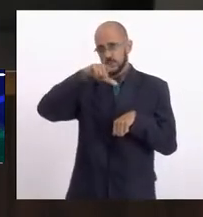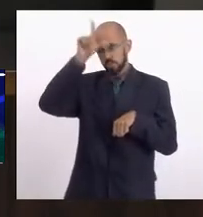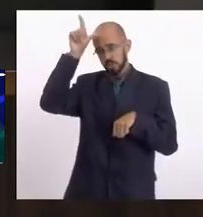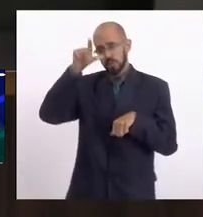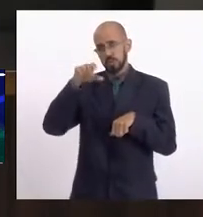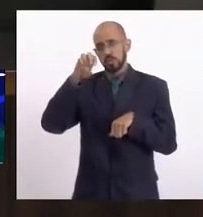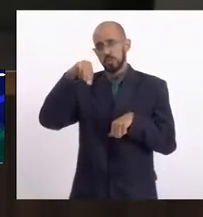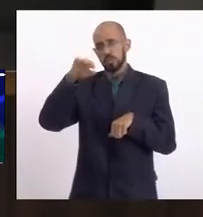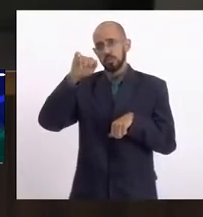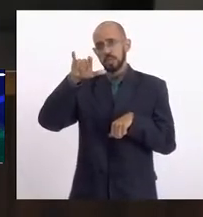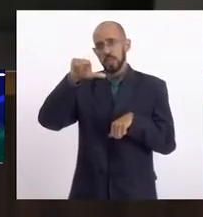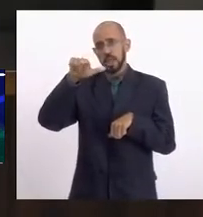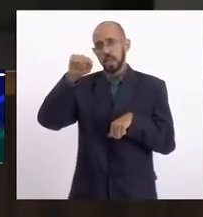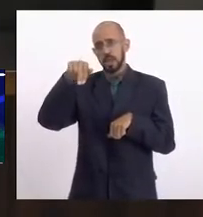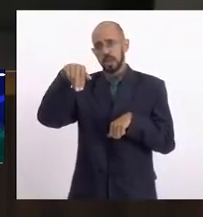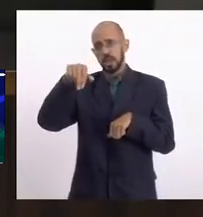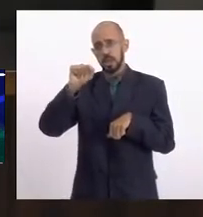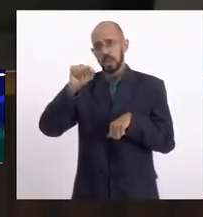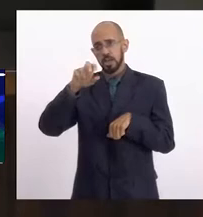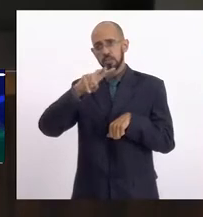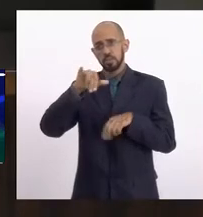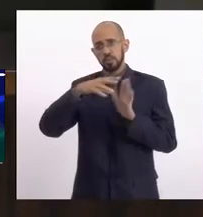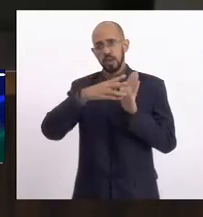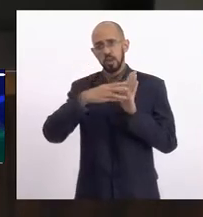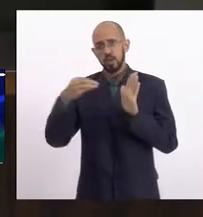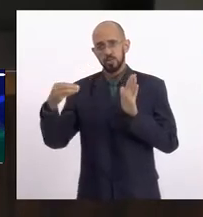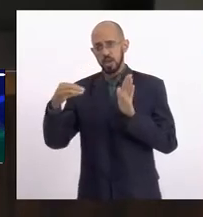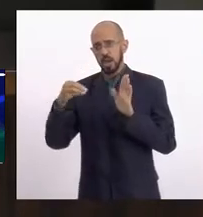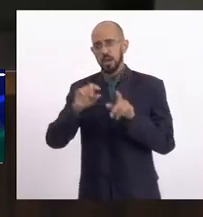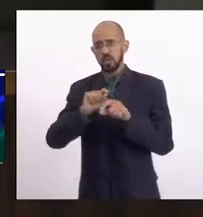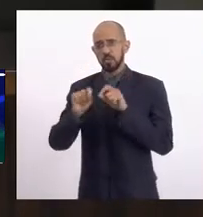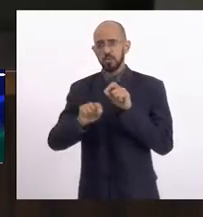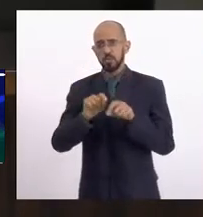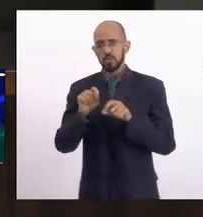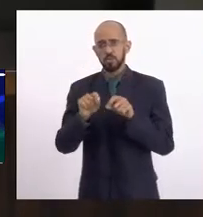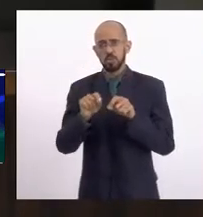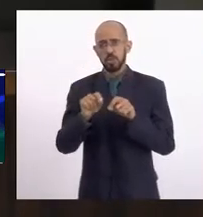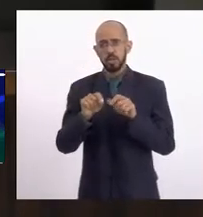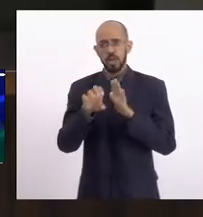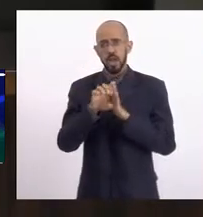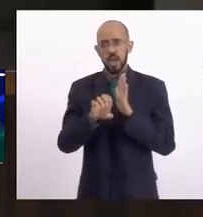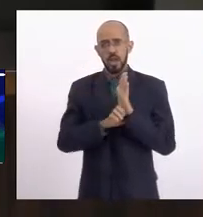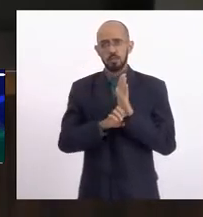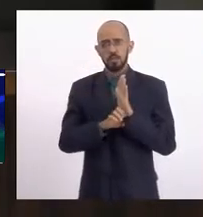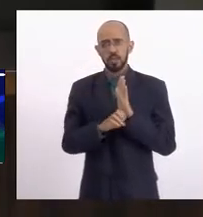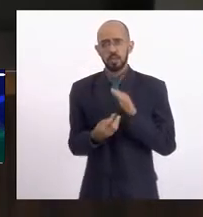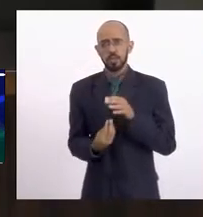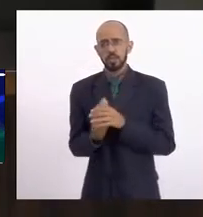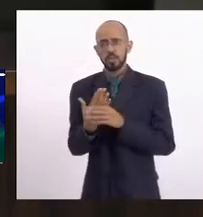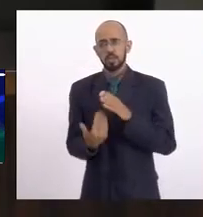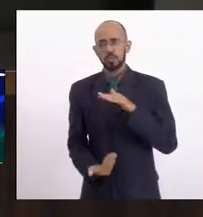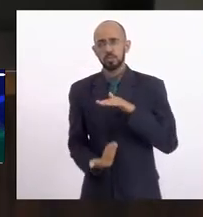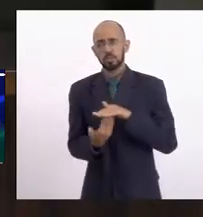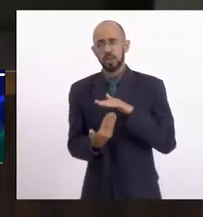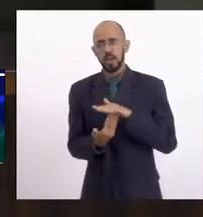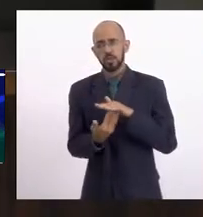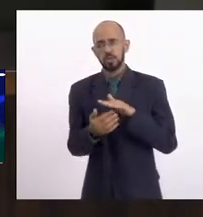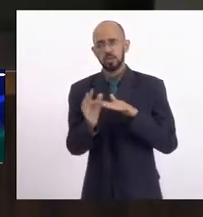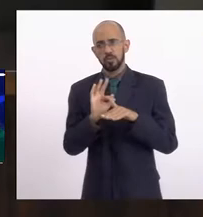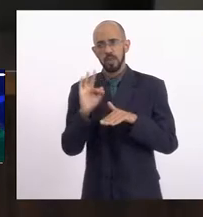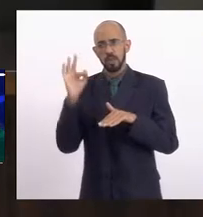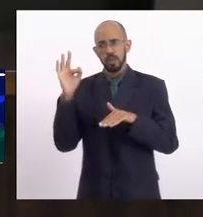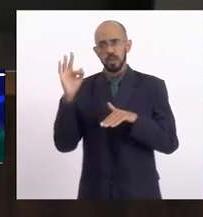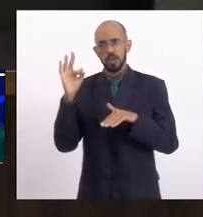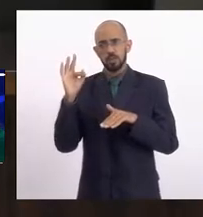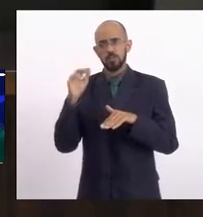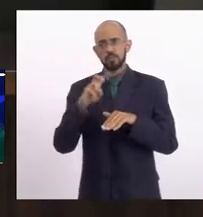nós vamos copiar e passe livre da emenda que criou o teto vai menos convencional criou o teto Federal